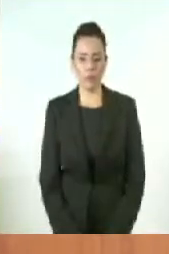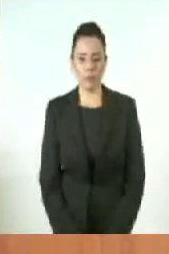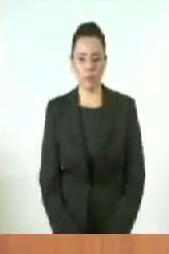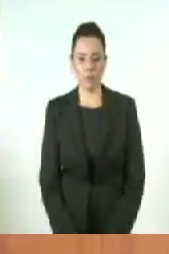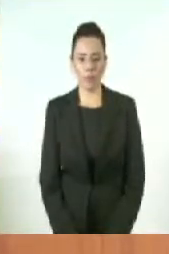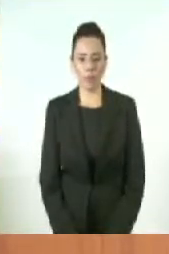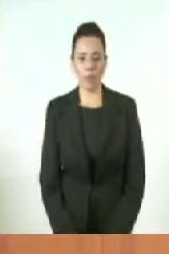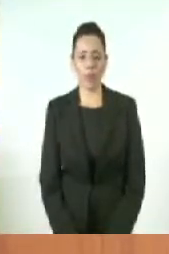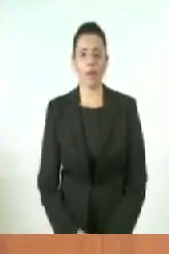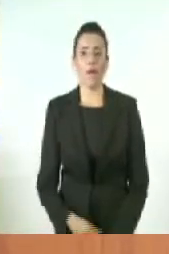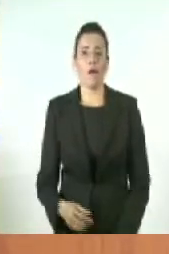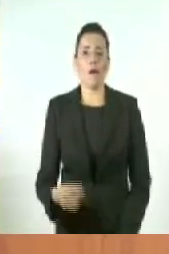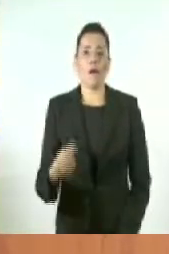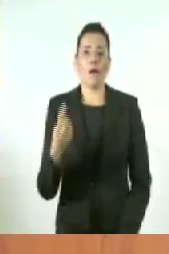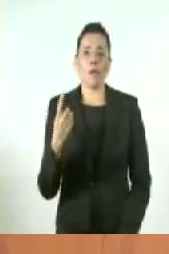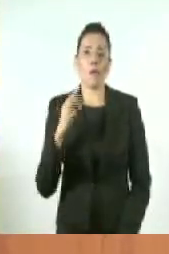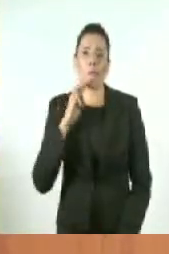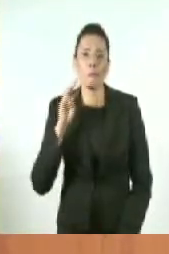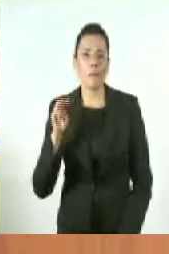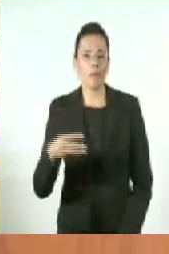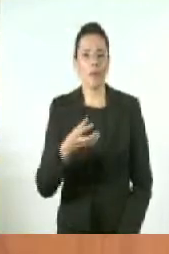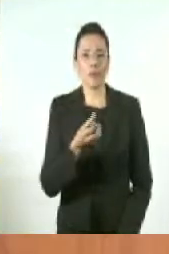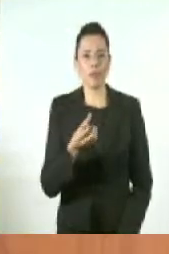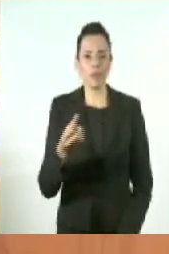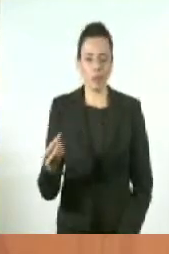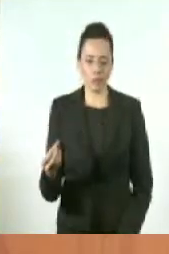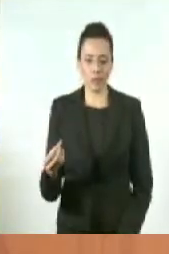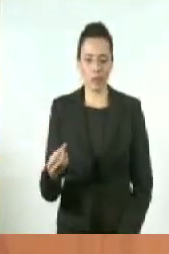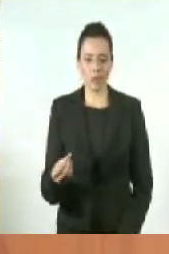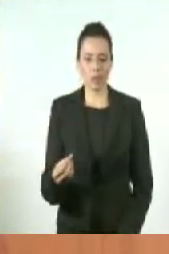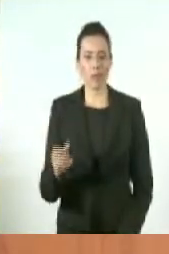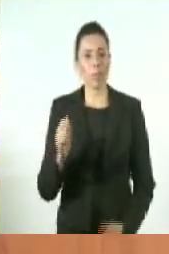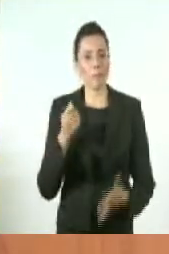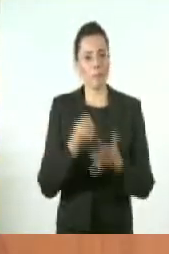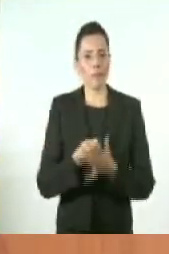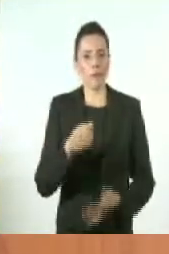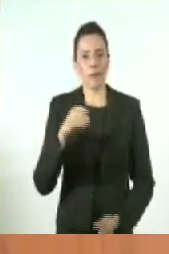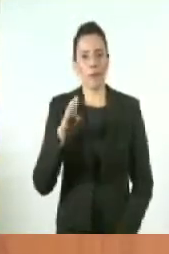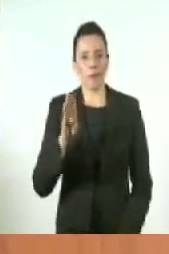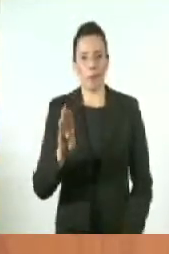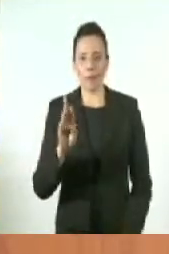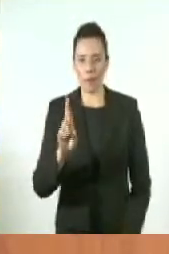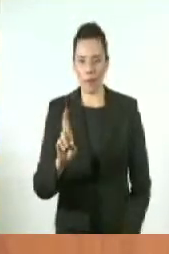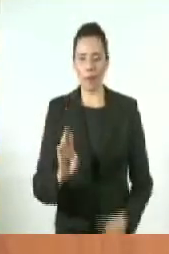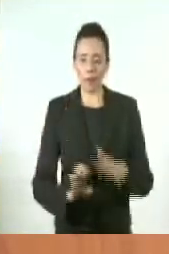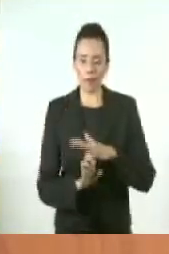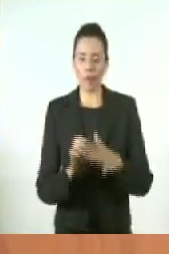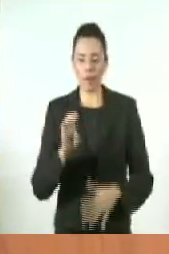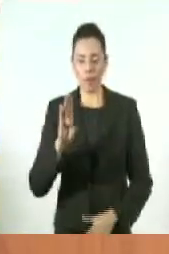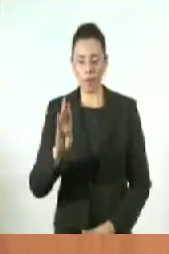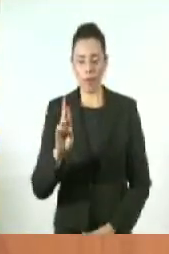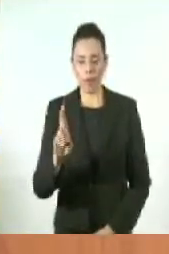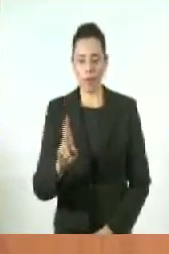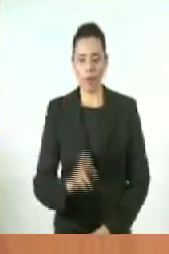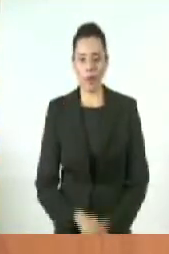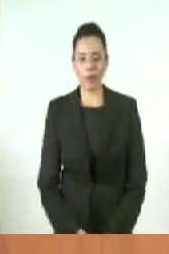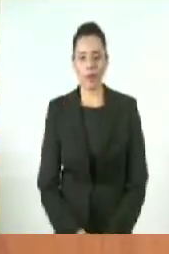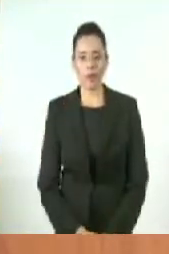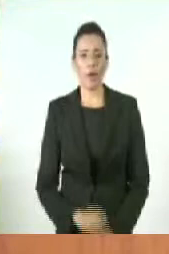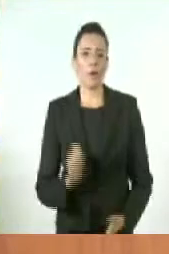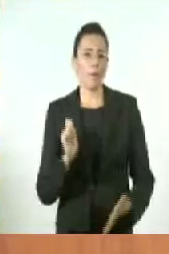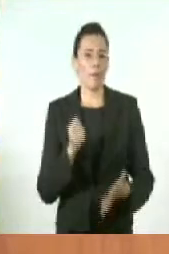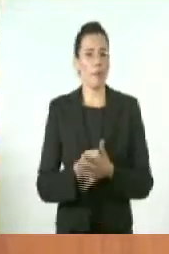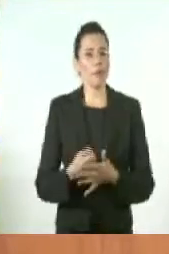milhão e 600 da BR, mais o que está pagando hoje para a New Classe, o que está pagando hoje para quem vai vir de substituir a Mastec, o que está pagando